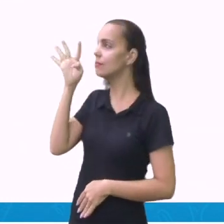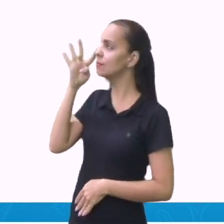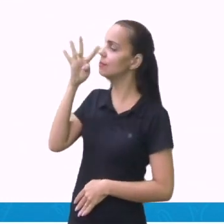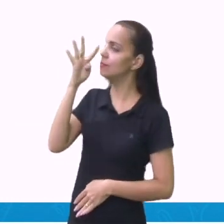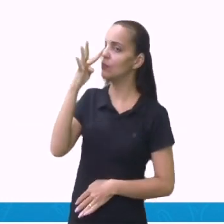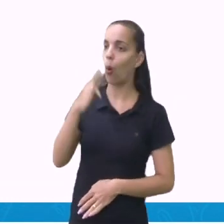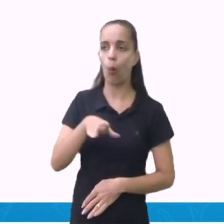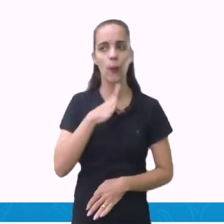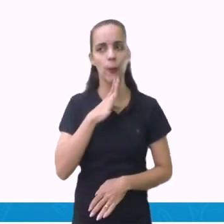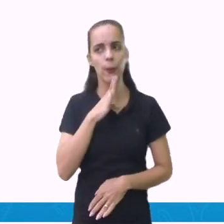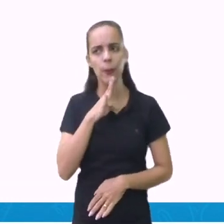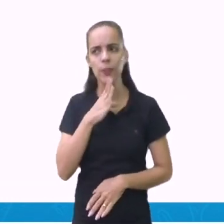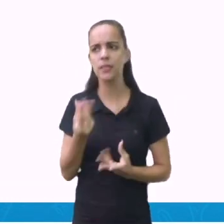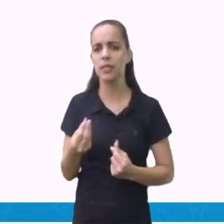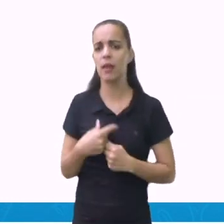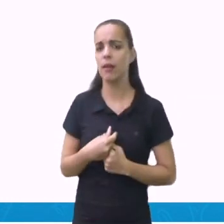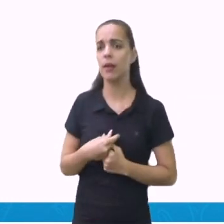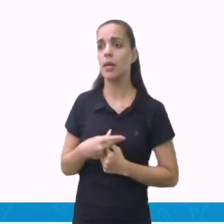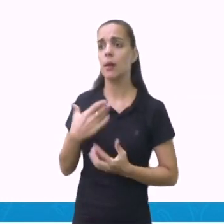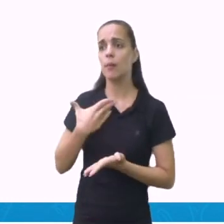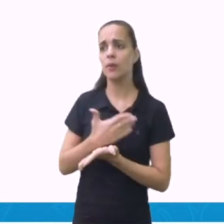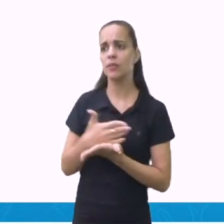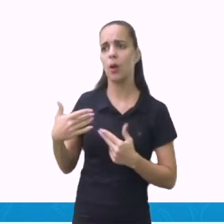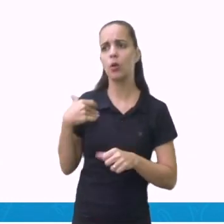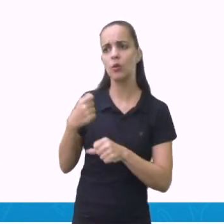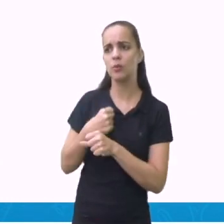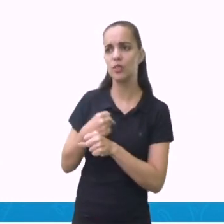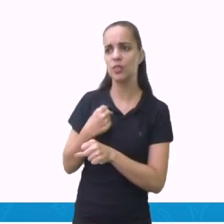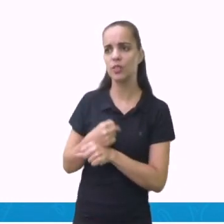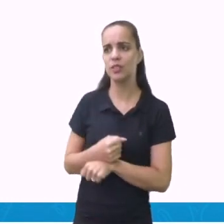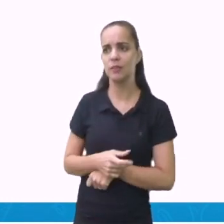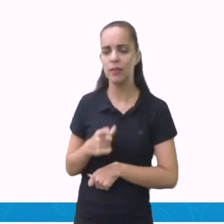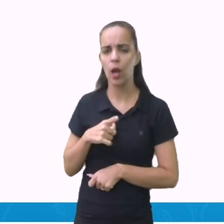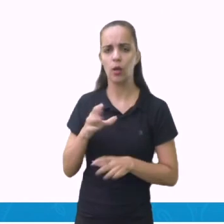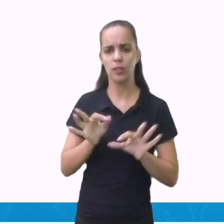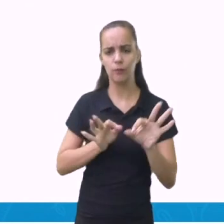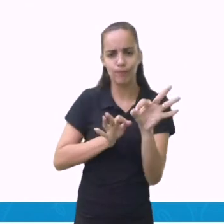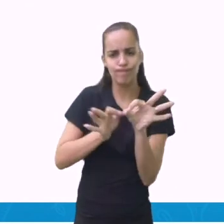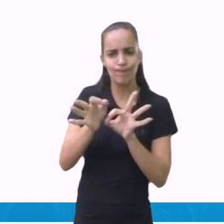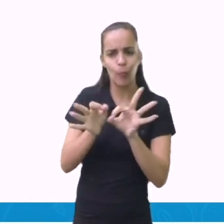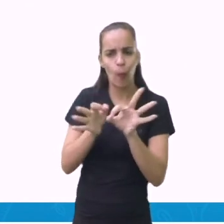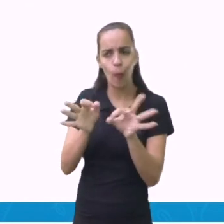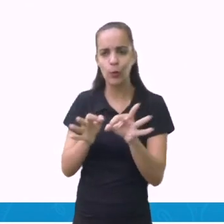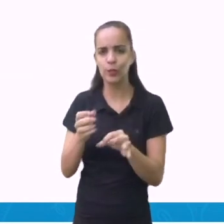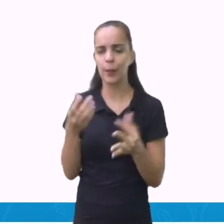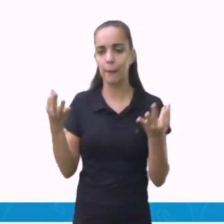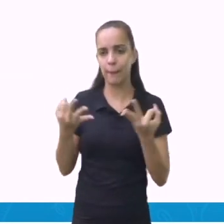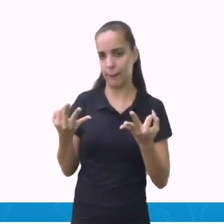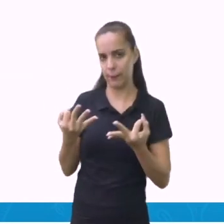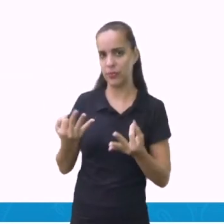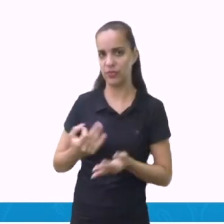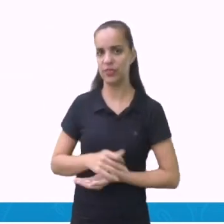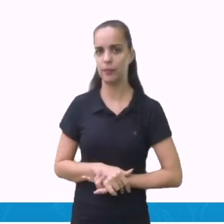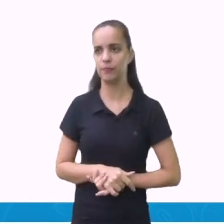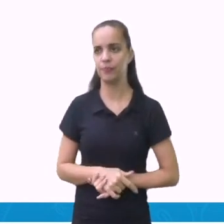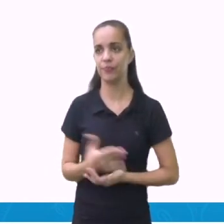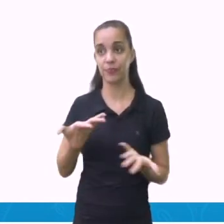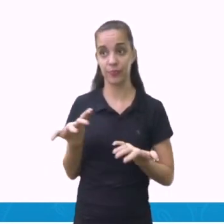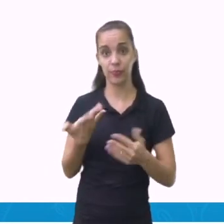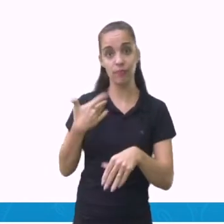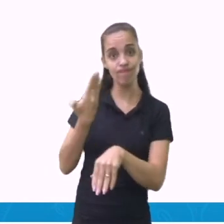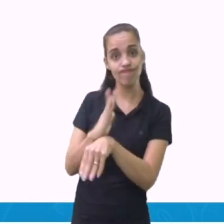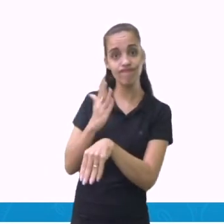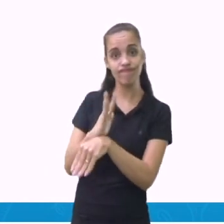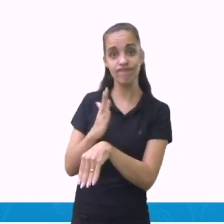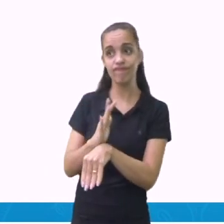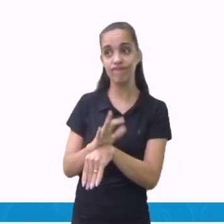situações que envolveram a sua construção, além de uma arquitetura muito moderna. E para a atividade de